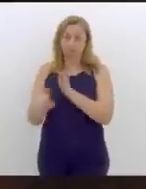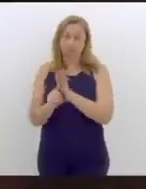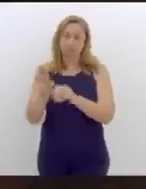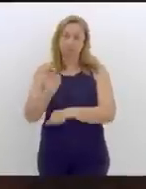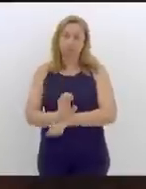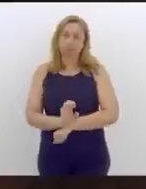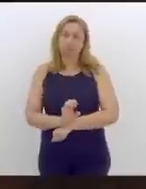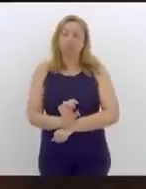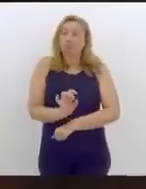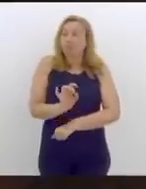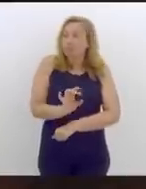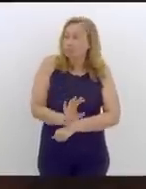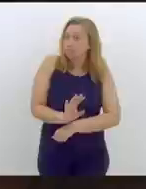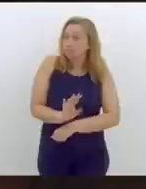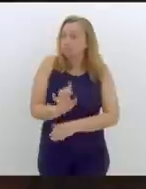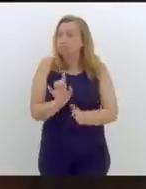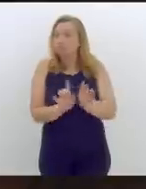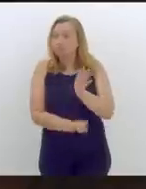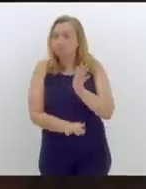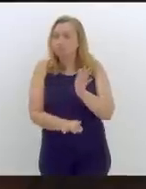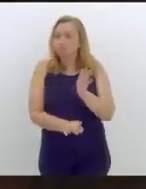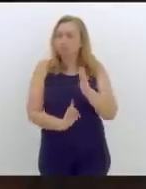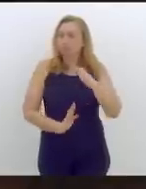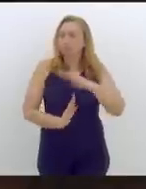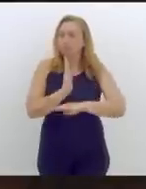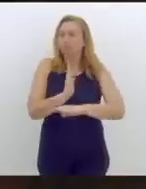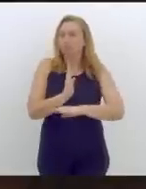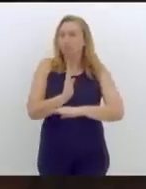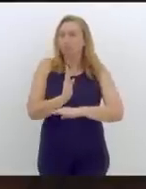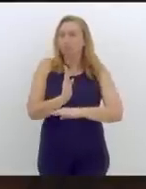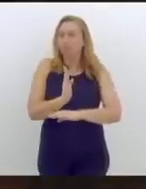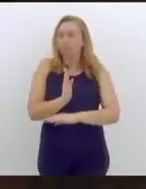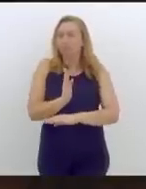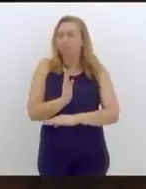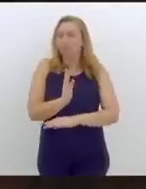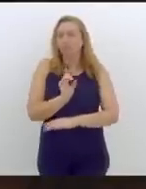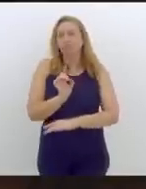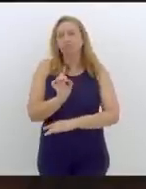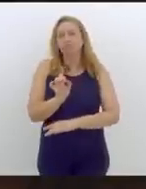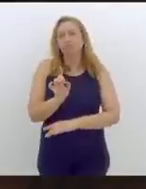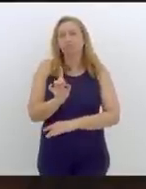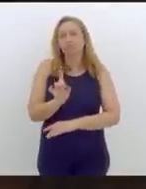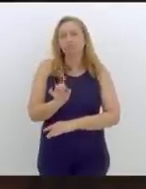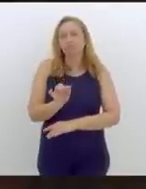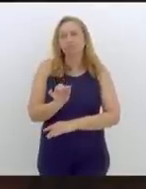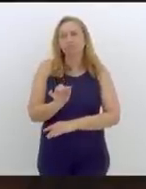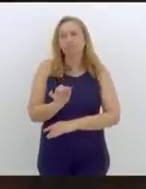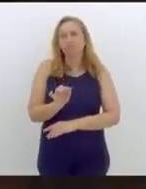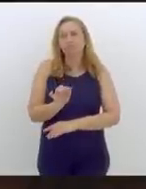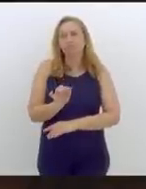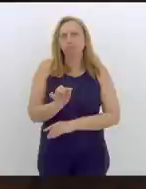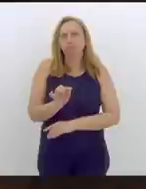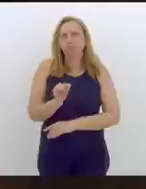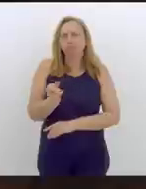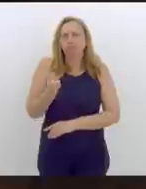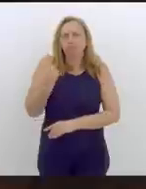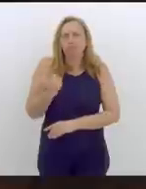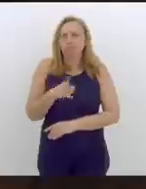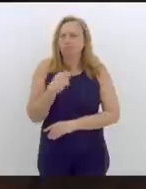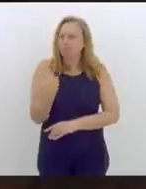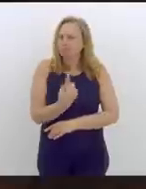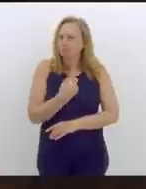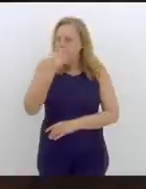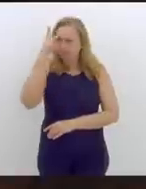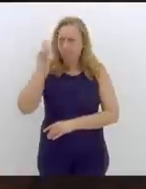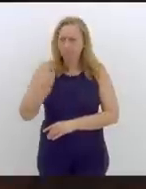pessoal só é descontar o que ultrapassa o teto e isso é uma coisa inédita porque só nós